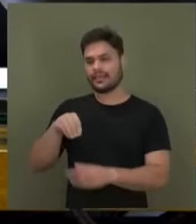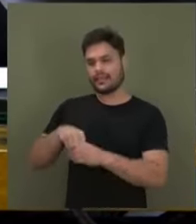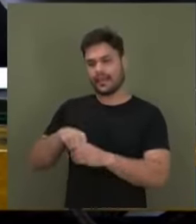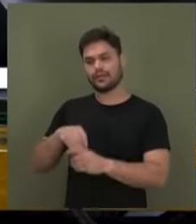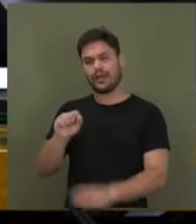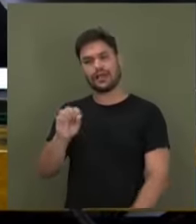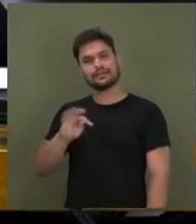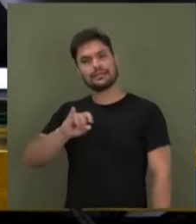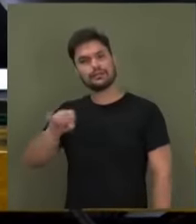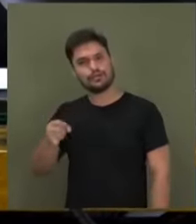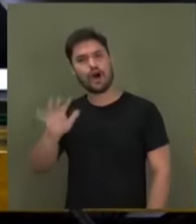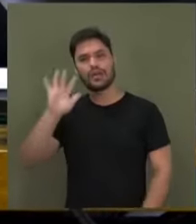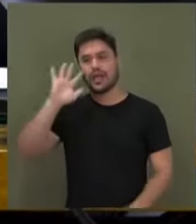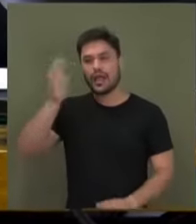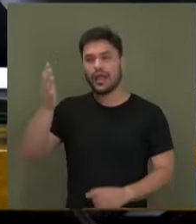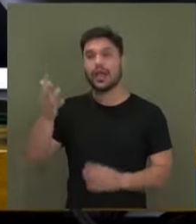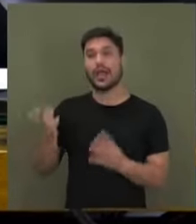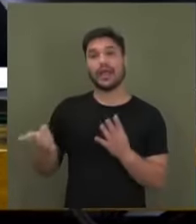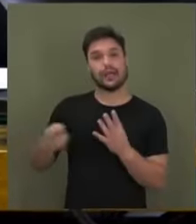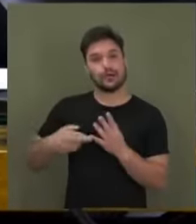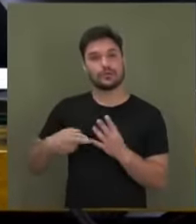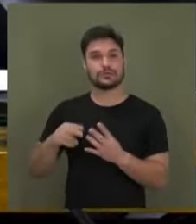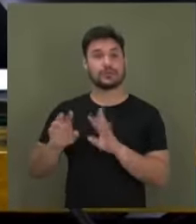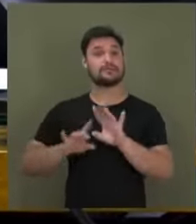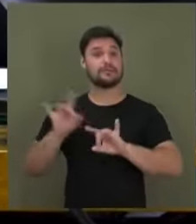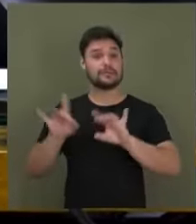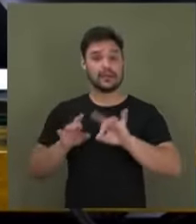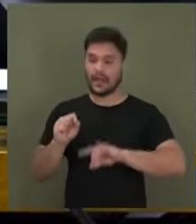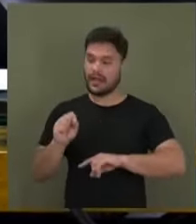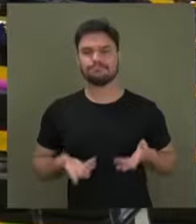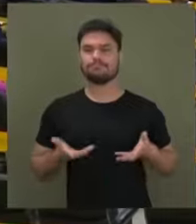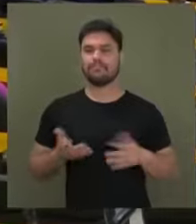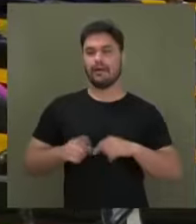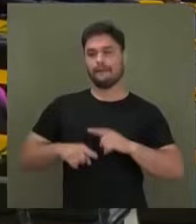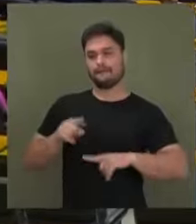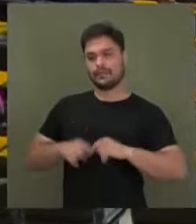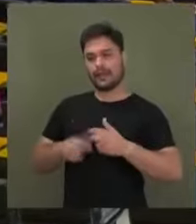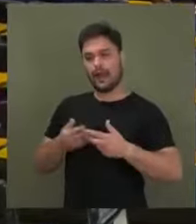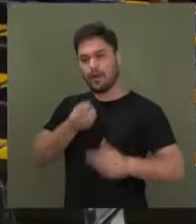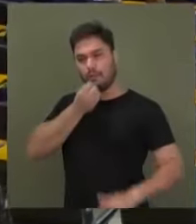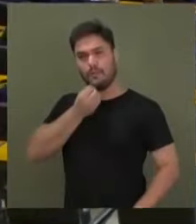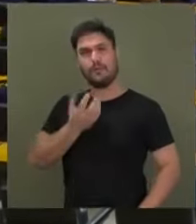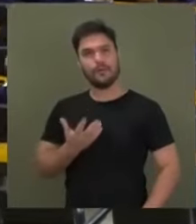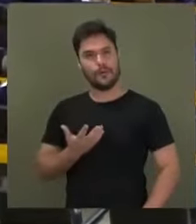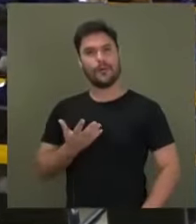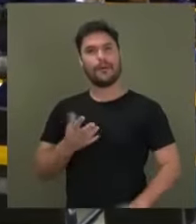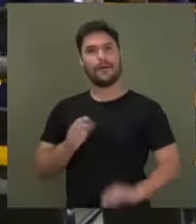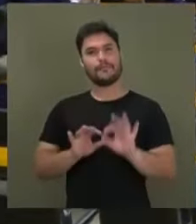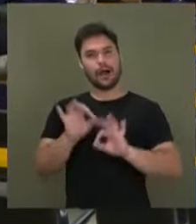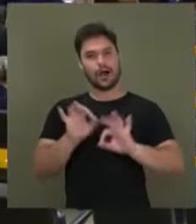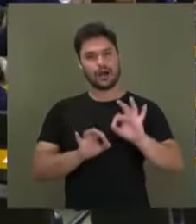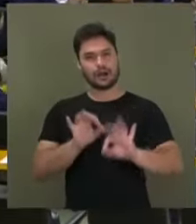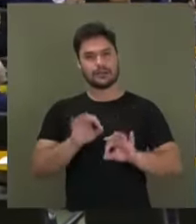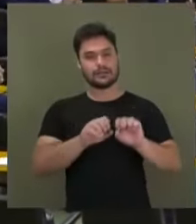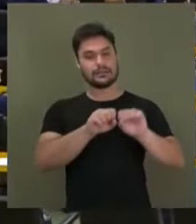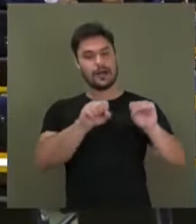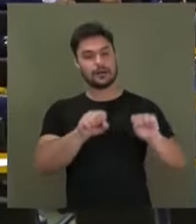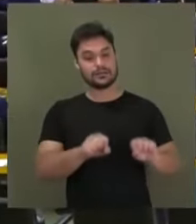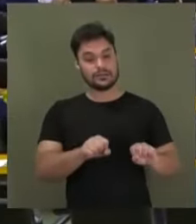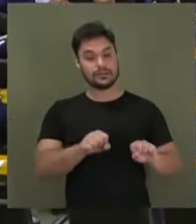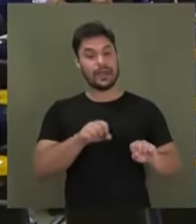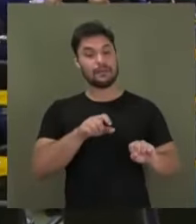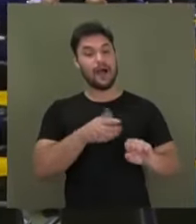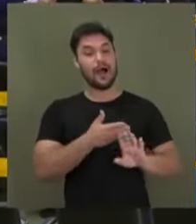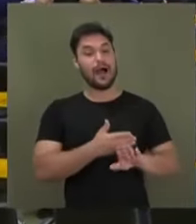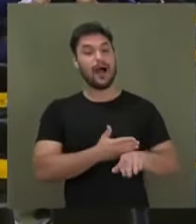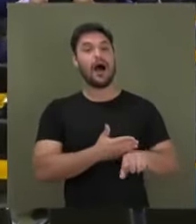STJ pela Constituição de 1988 e o papel ativo da corte nos últimos anos como